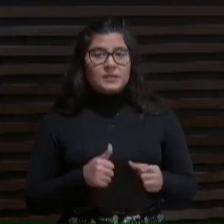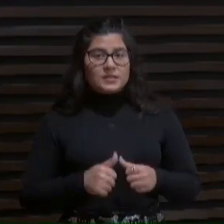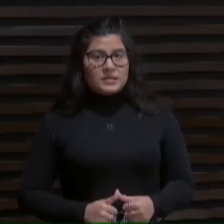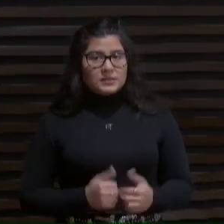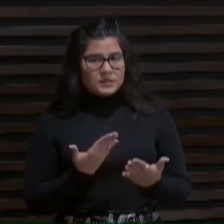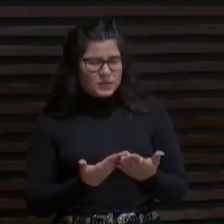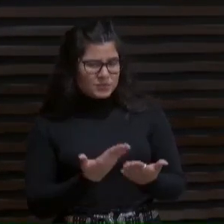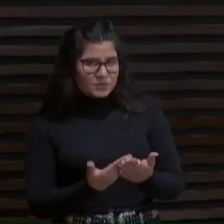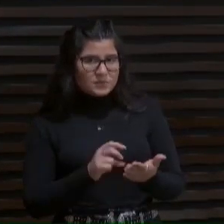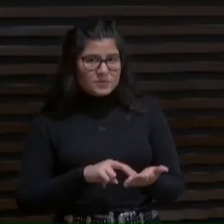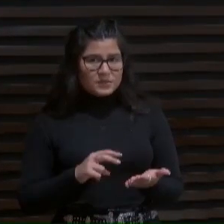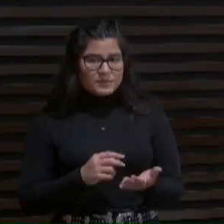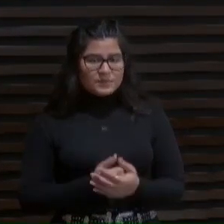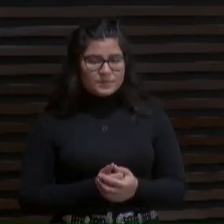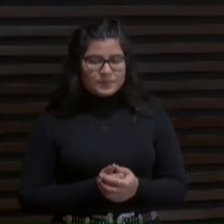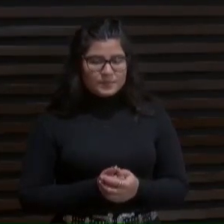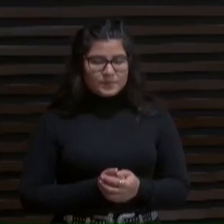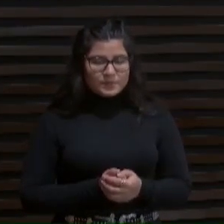manhã. Irmãos,